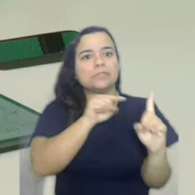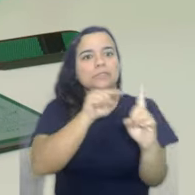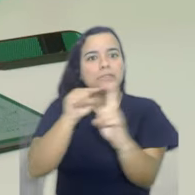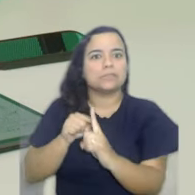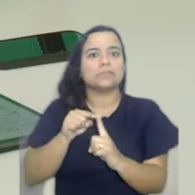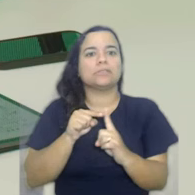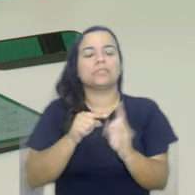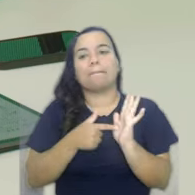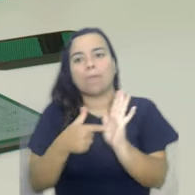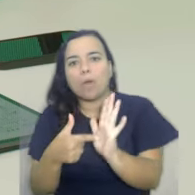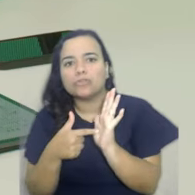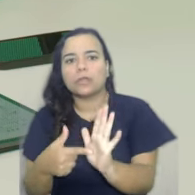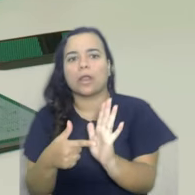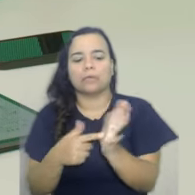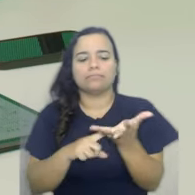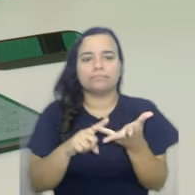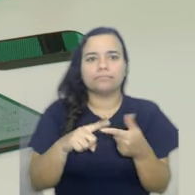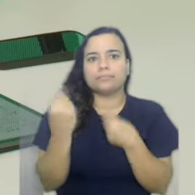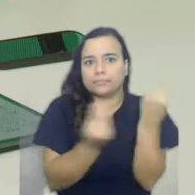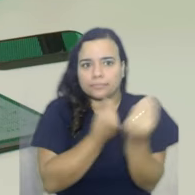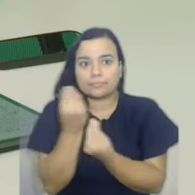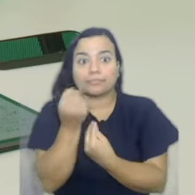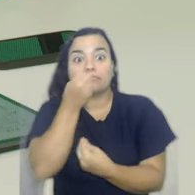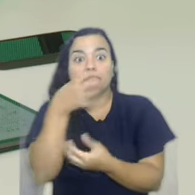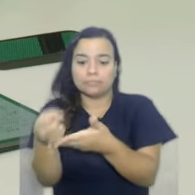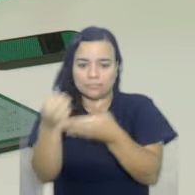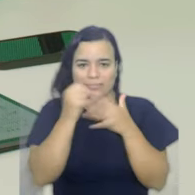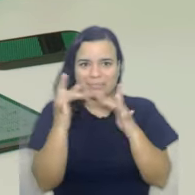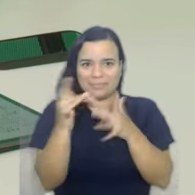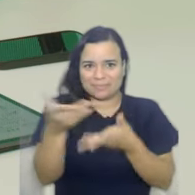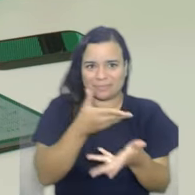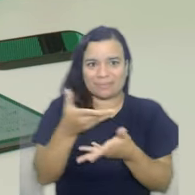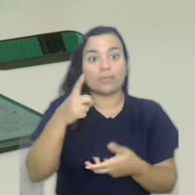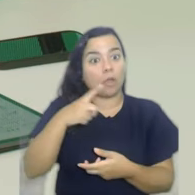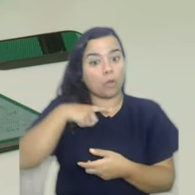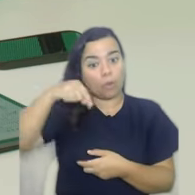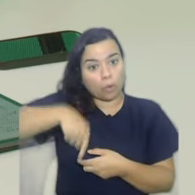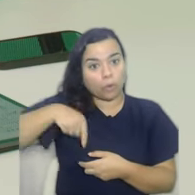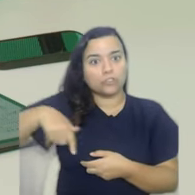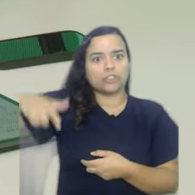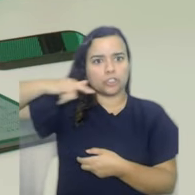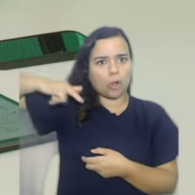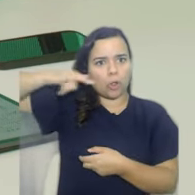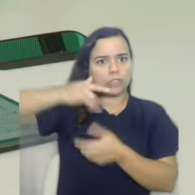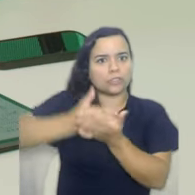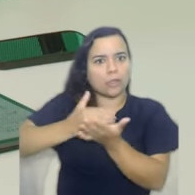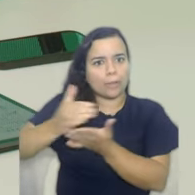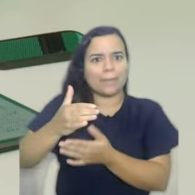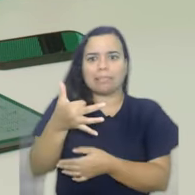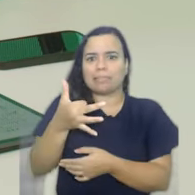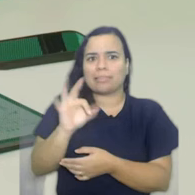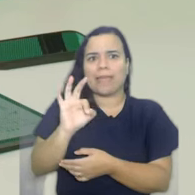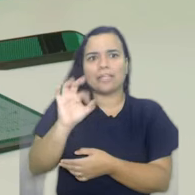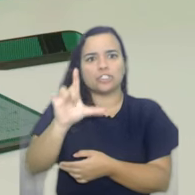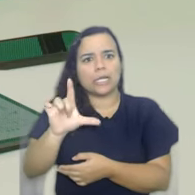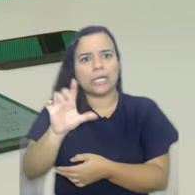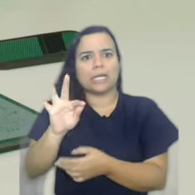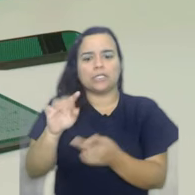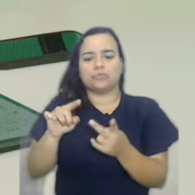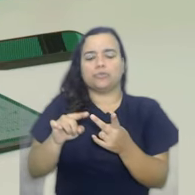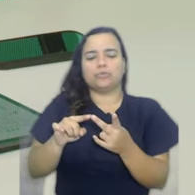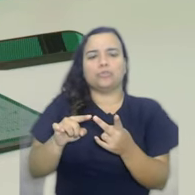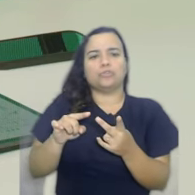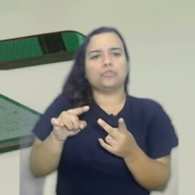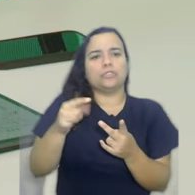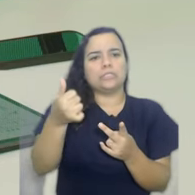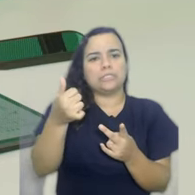número trazer essa esse contato hoje a gente tem drones aí que começam com 10 15 L que faz é pequenos hectares por